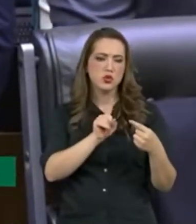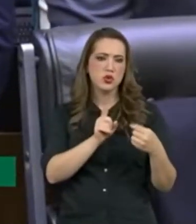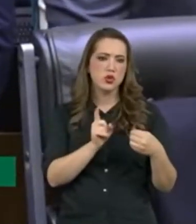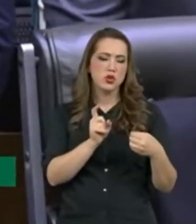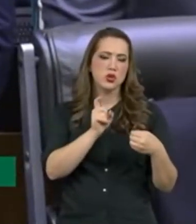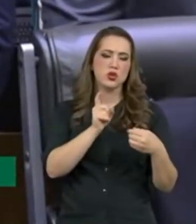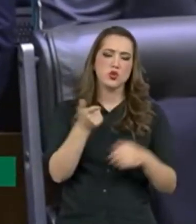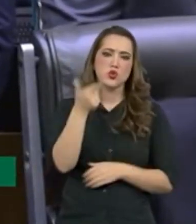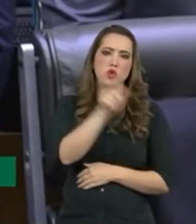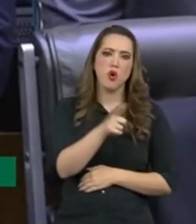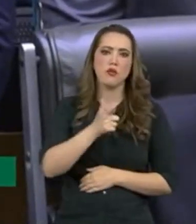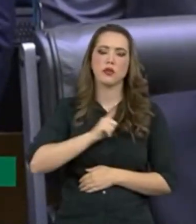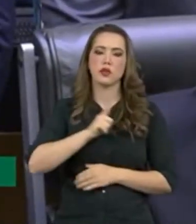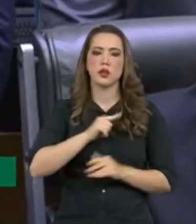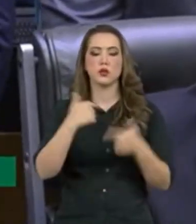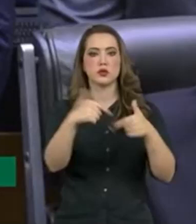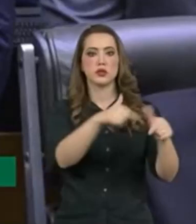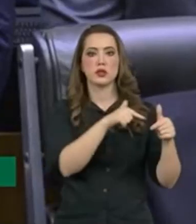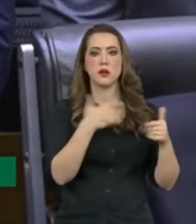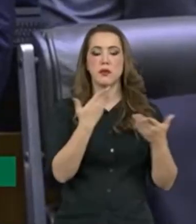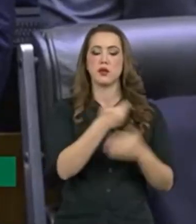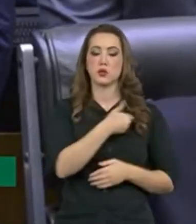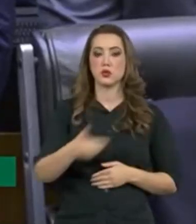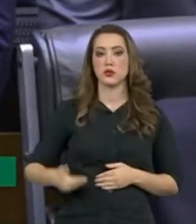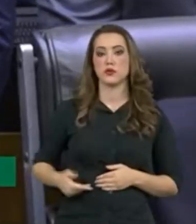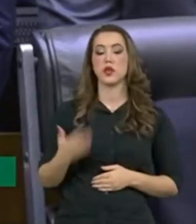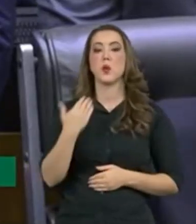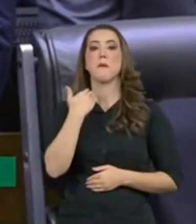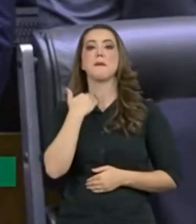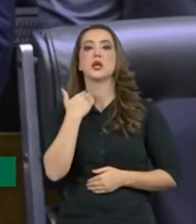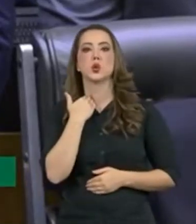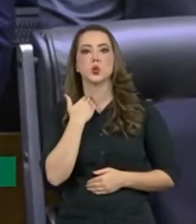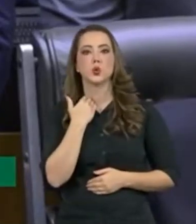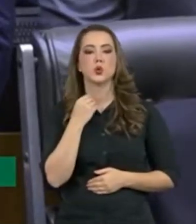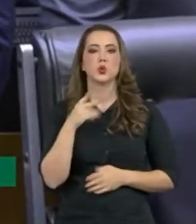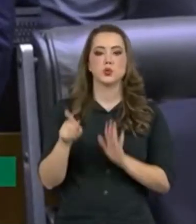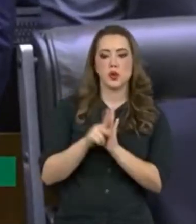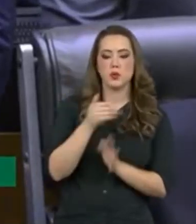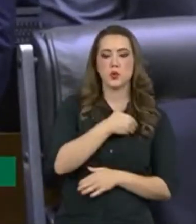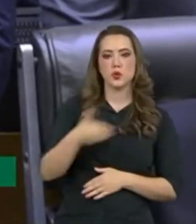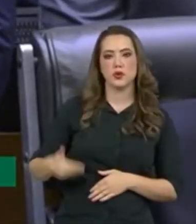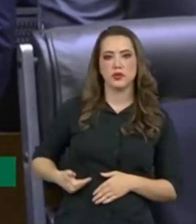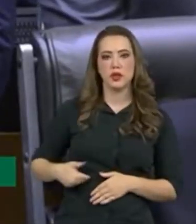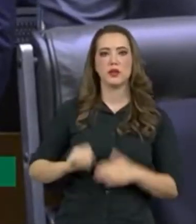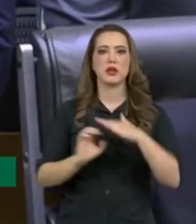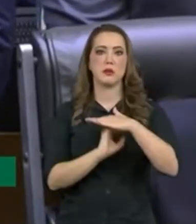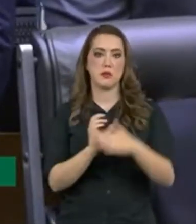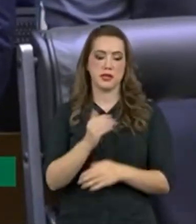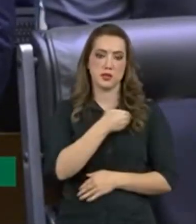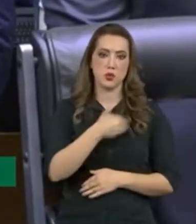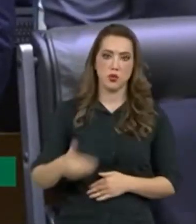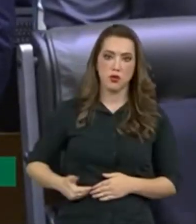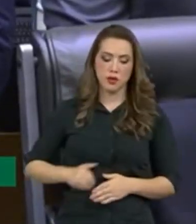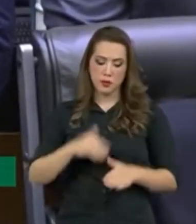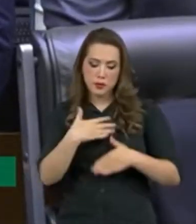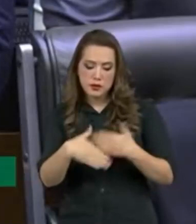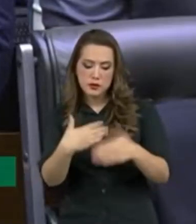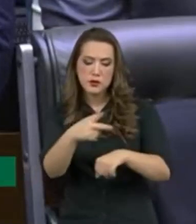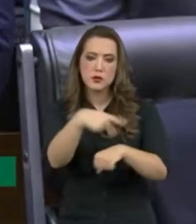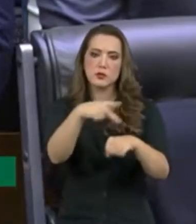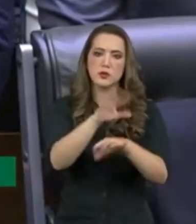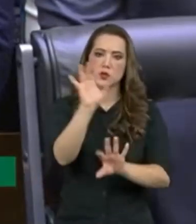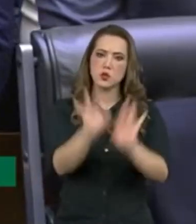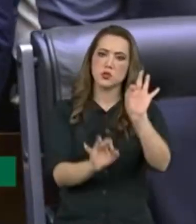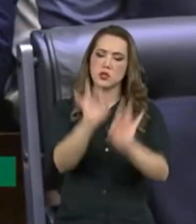instituições do Estado, bancos públicos e empresas estatais no desenvolvimento do país, para planejar os investimentos